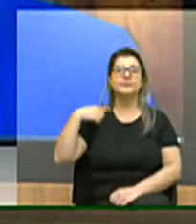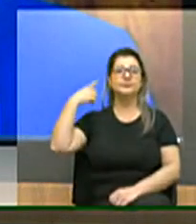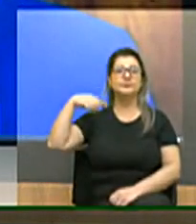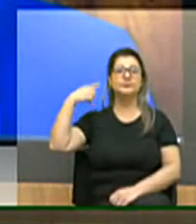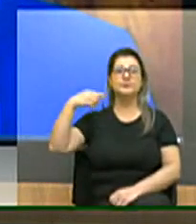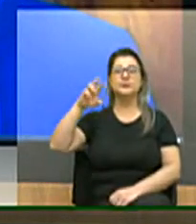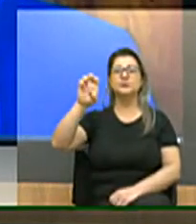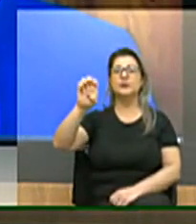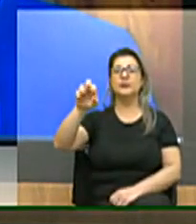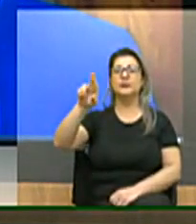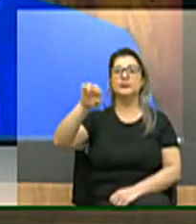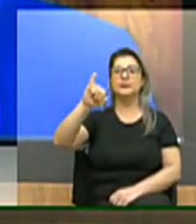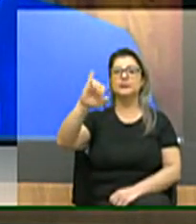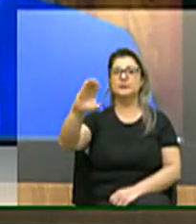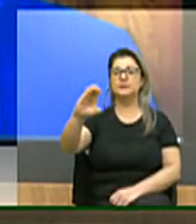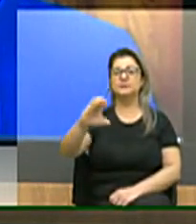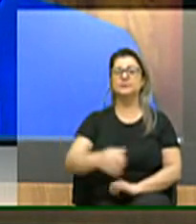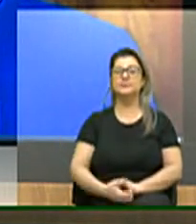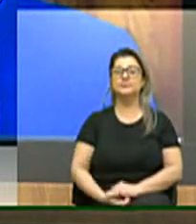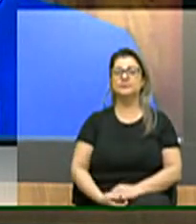ok.